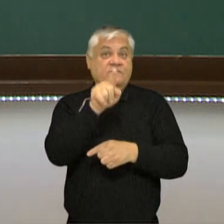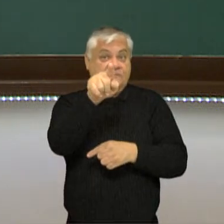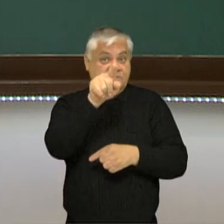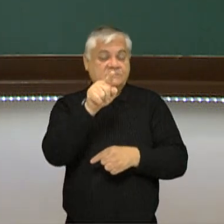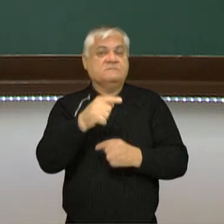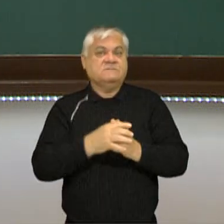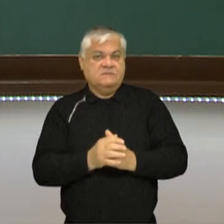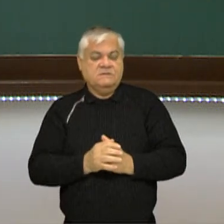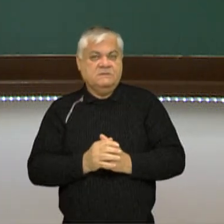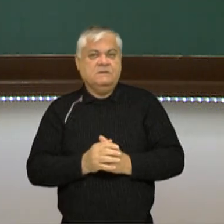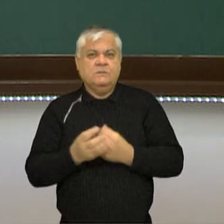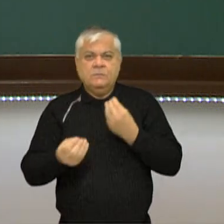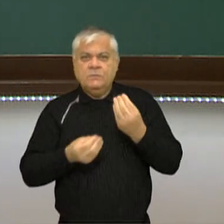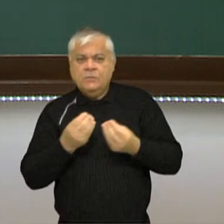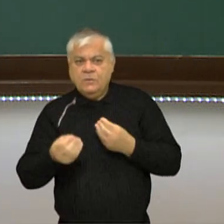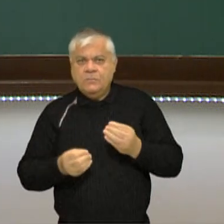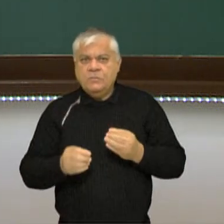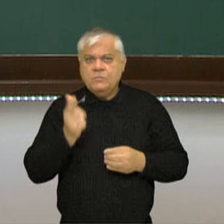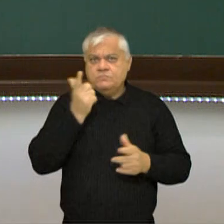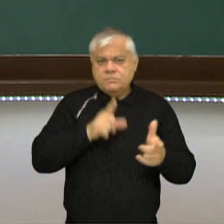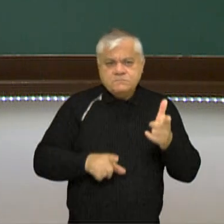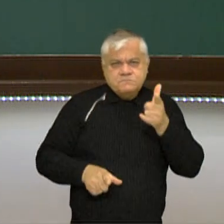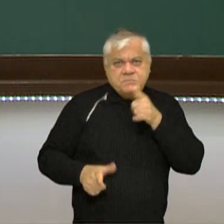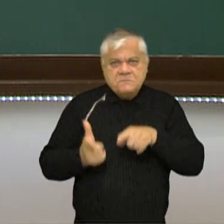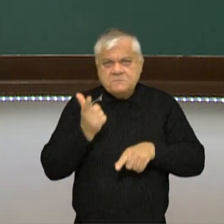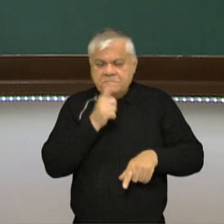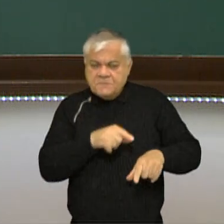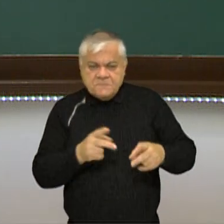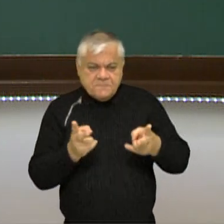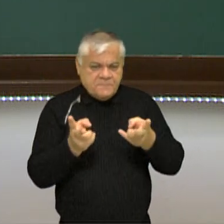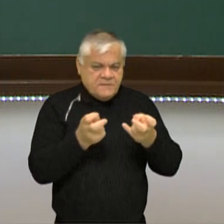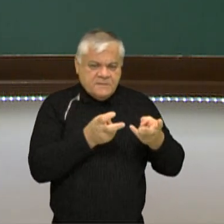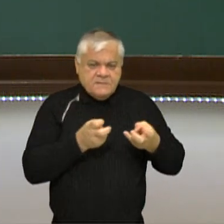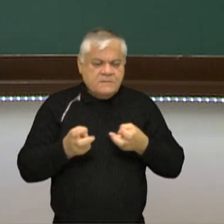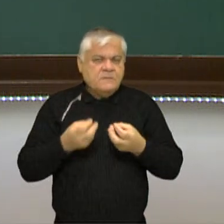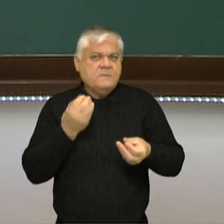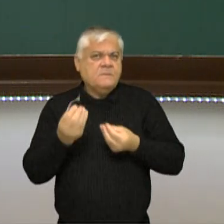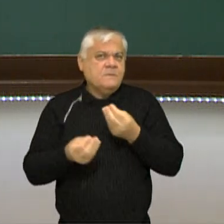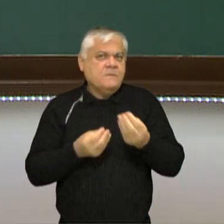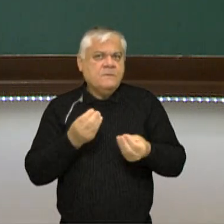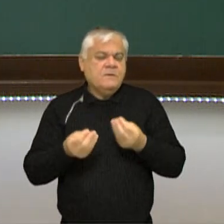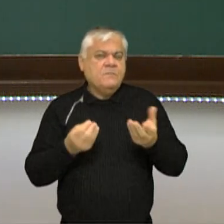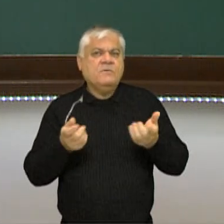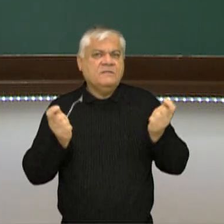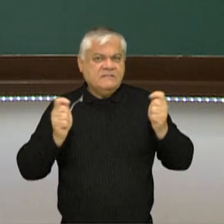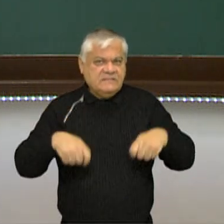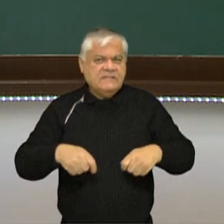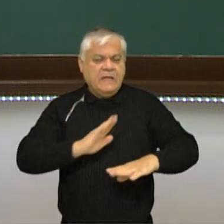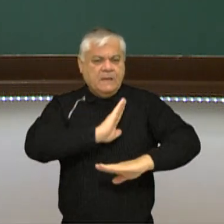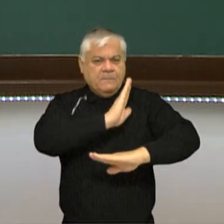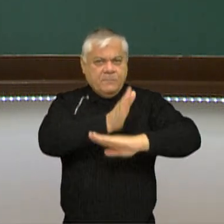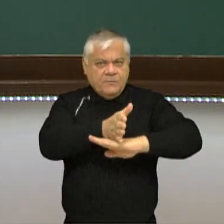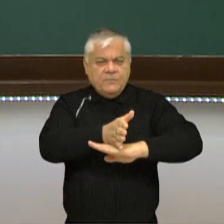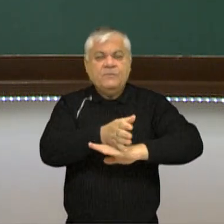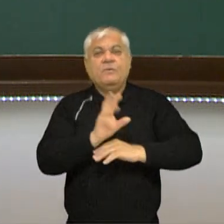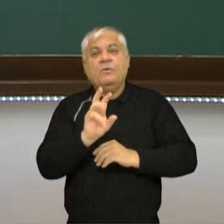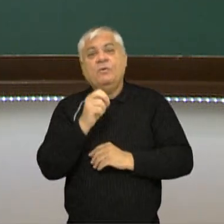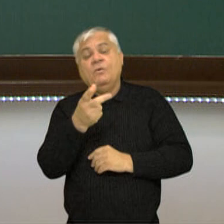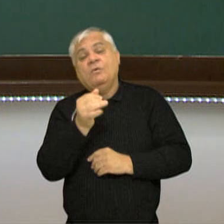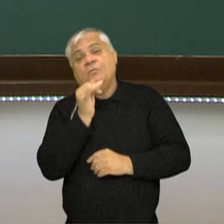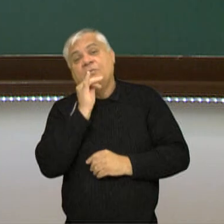jogo a você conseguir perceber quando você pode aplicar o checkmate ou para